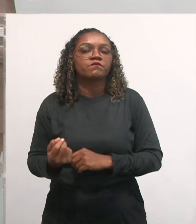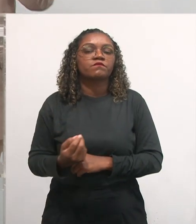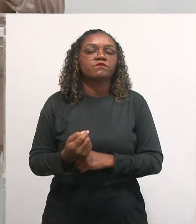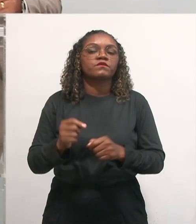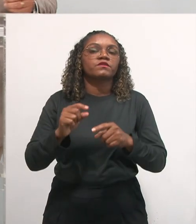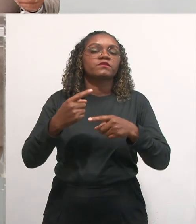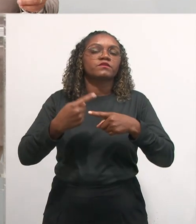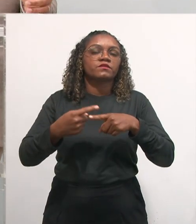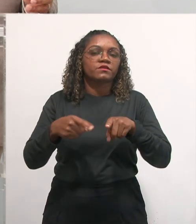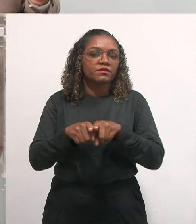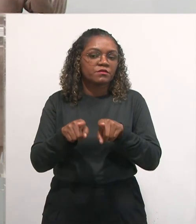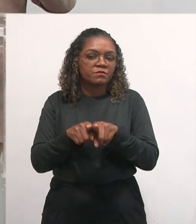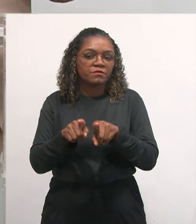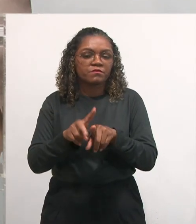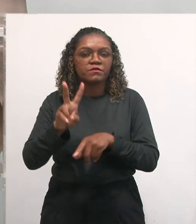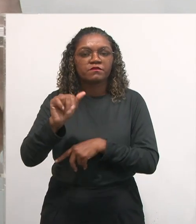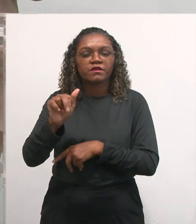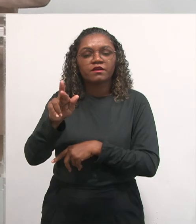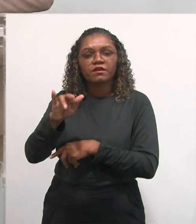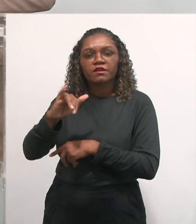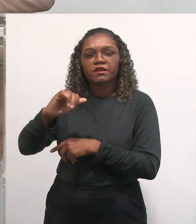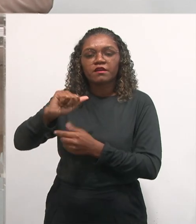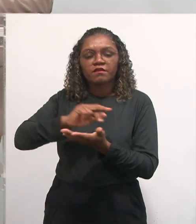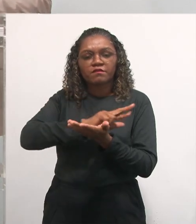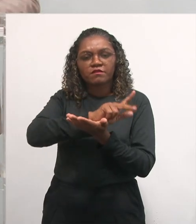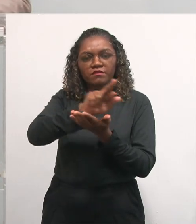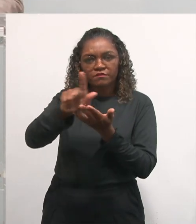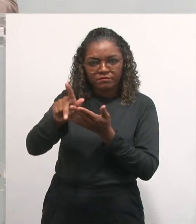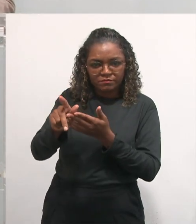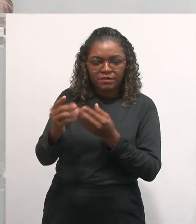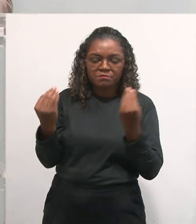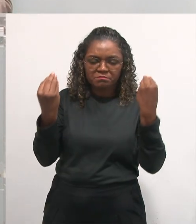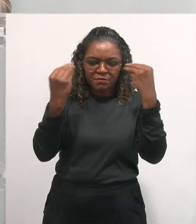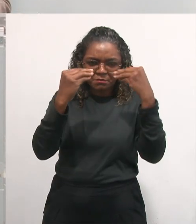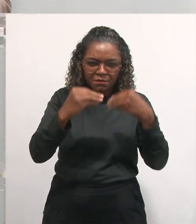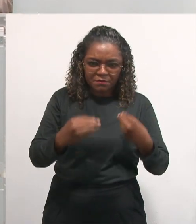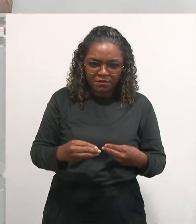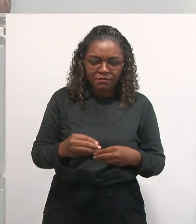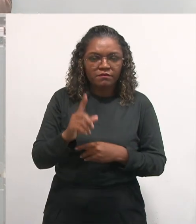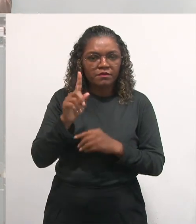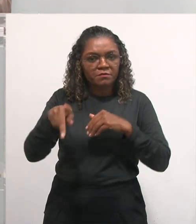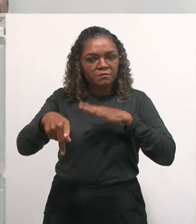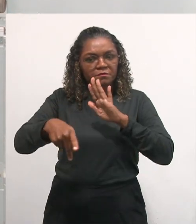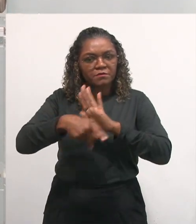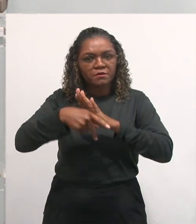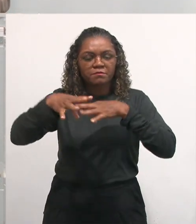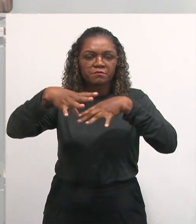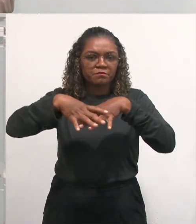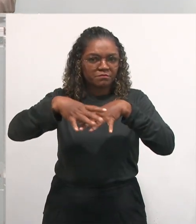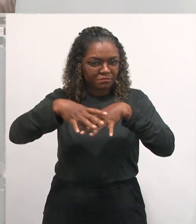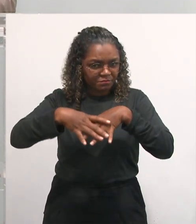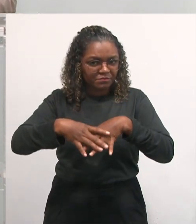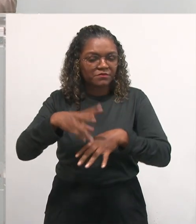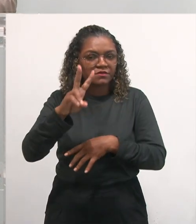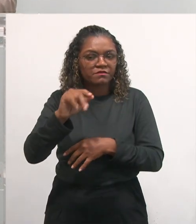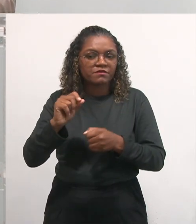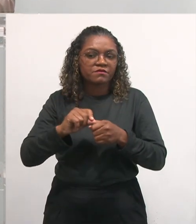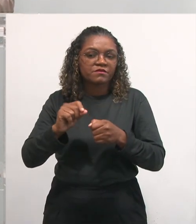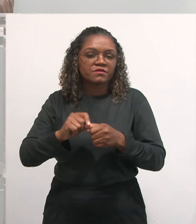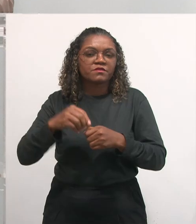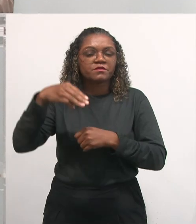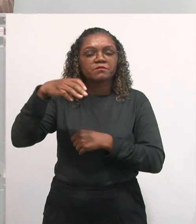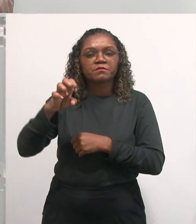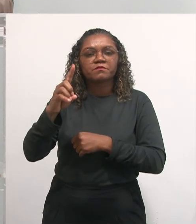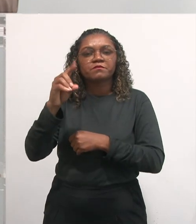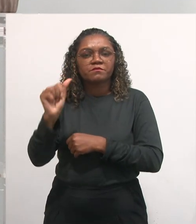vai trabalhar, que você depois vai aplicar. Tudo isso que a gente está vendo de ferramentas da matemática, onde você vai aplicar as